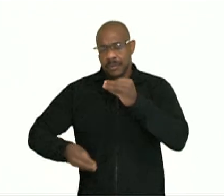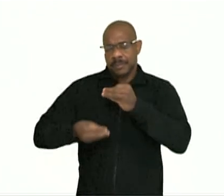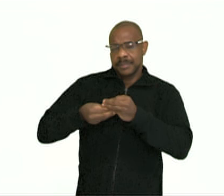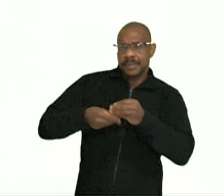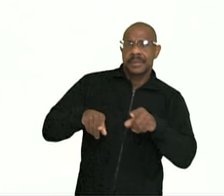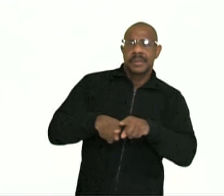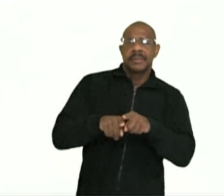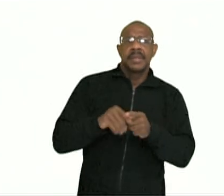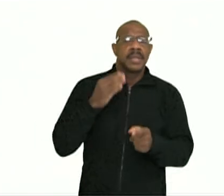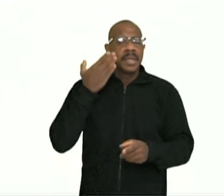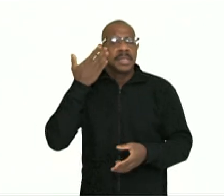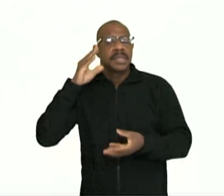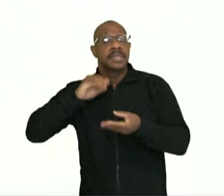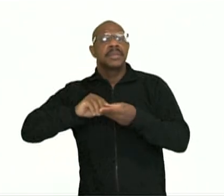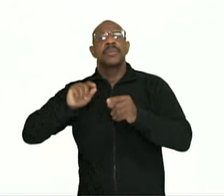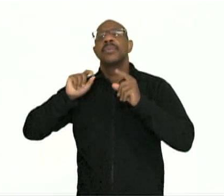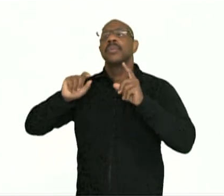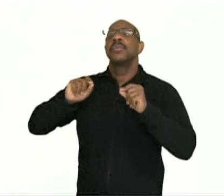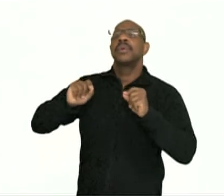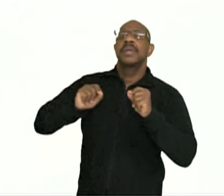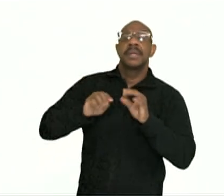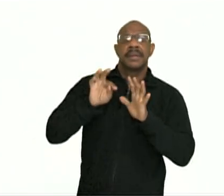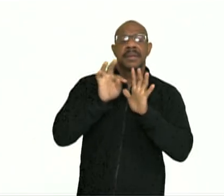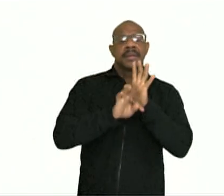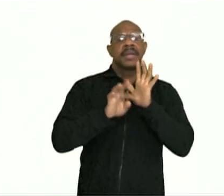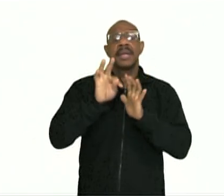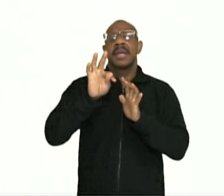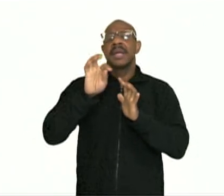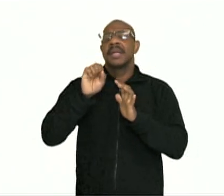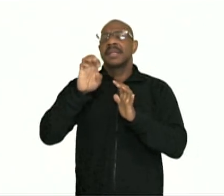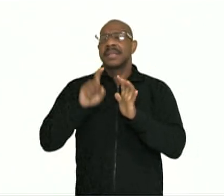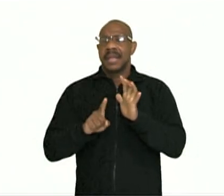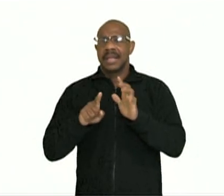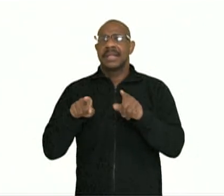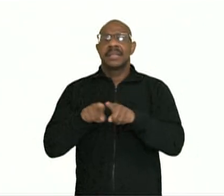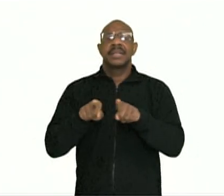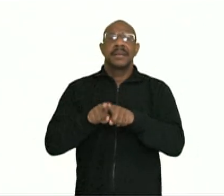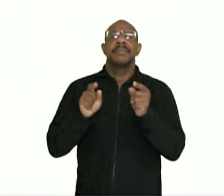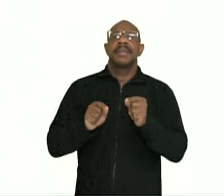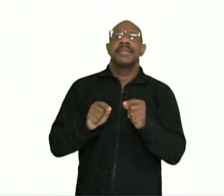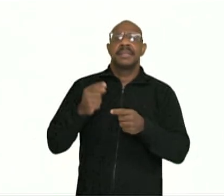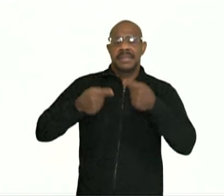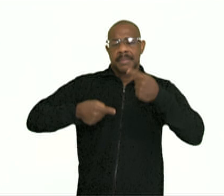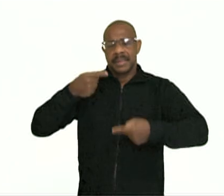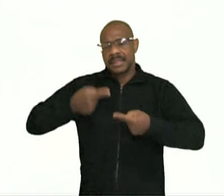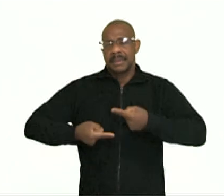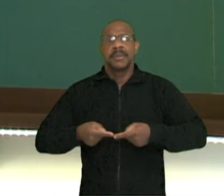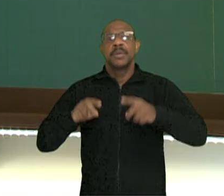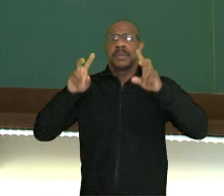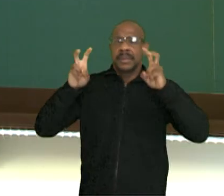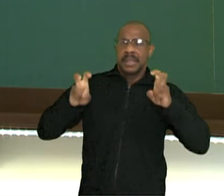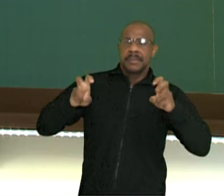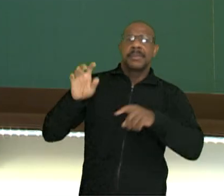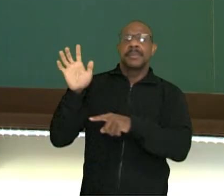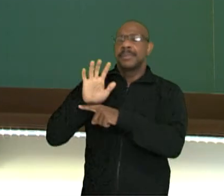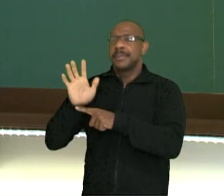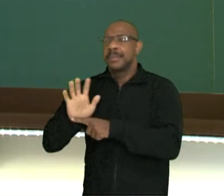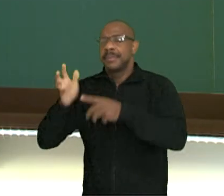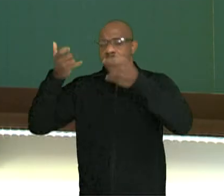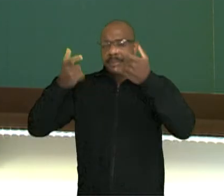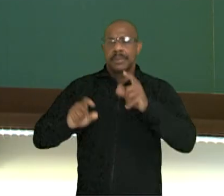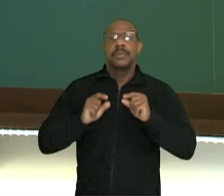e compreendemos a tese do autor do texto e debatemos sobre o tema. Nesse vídeo,